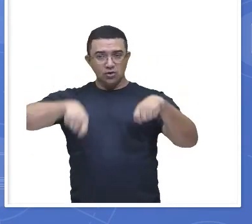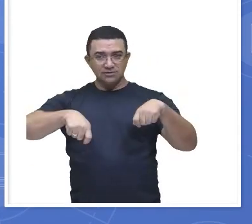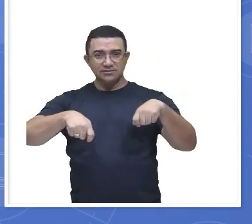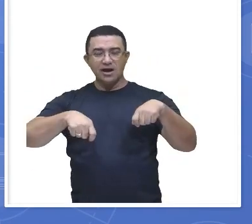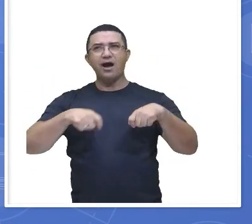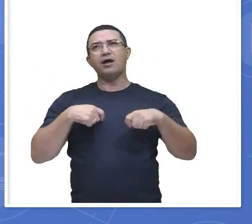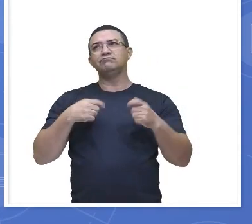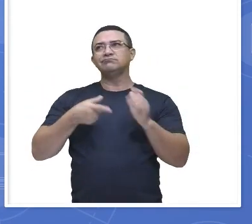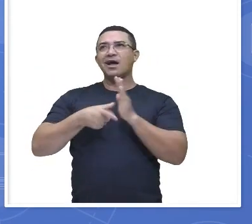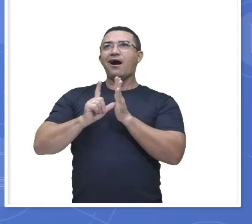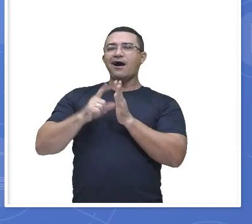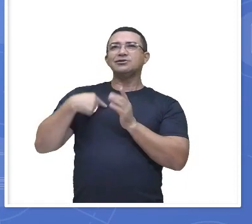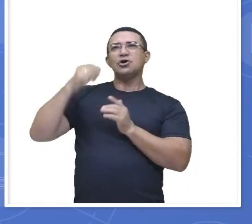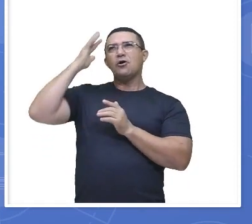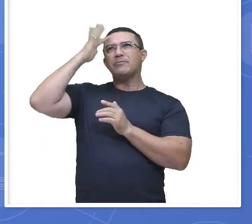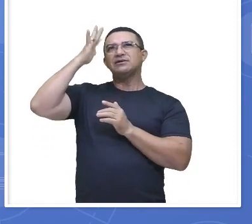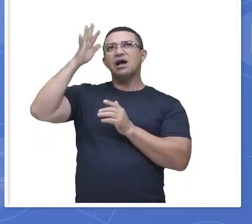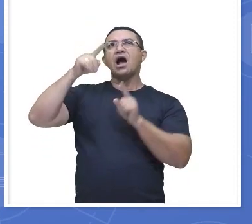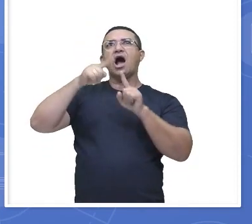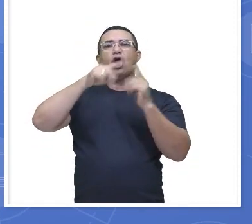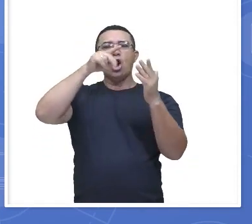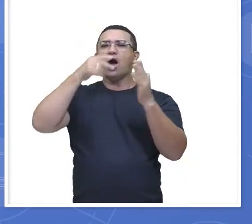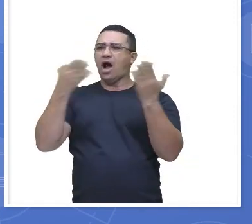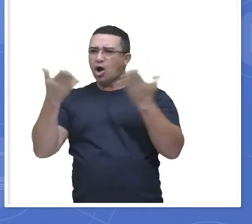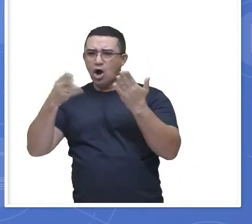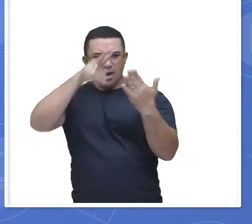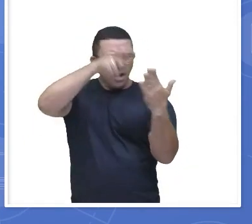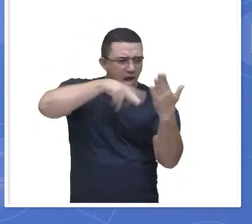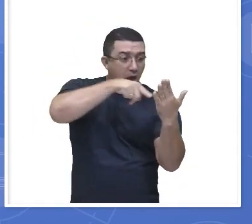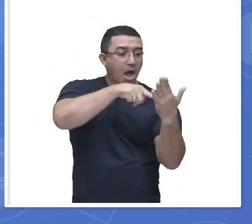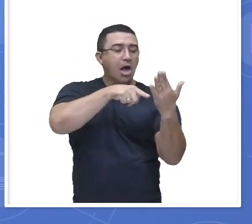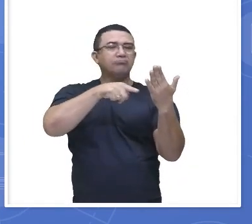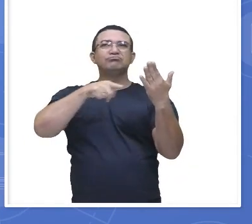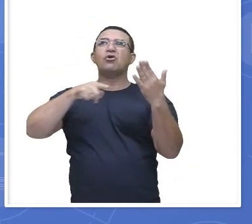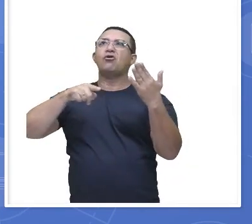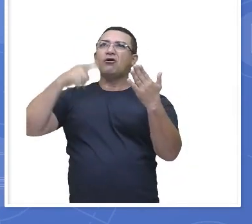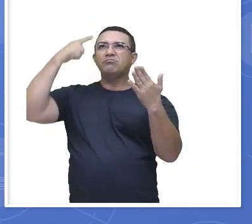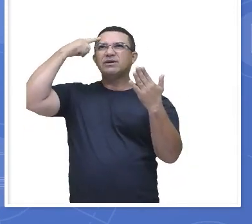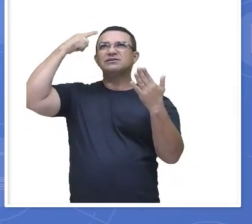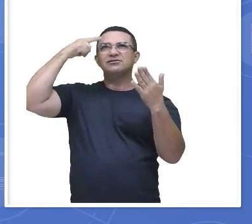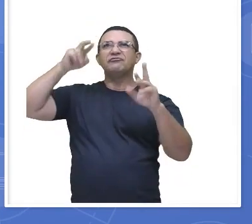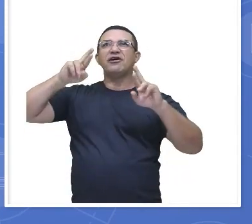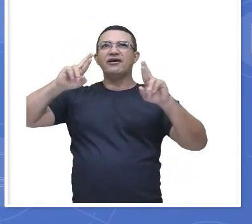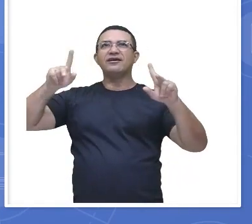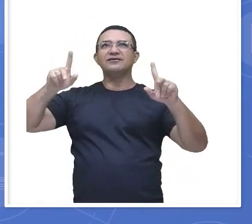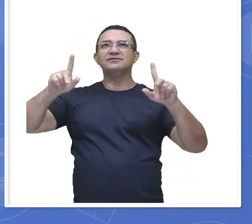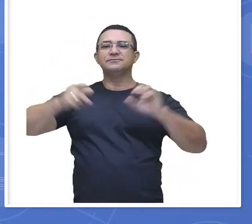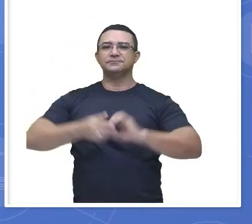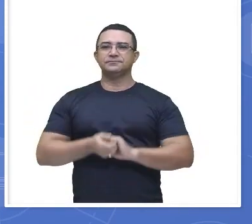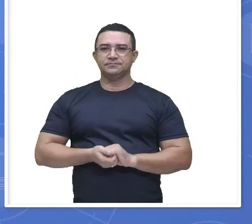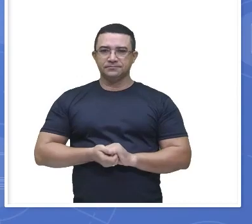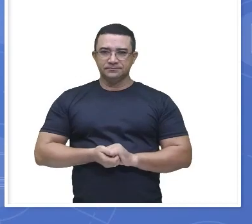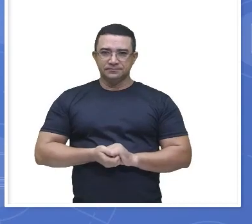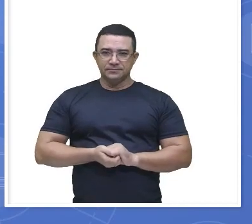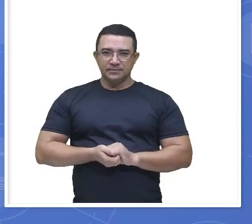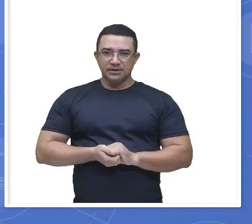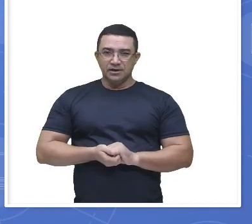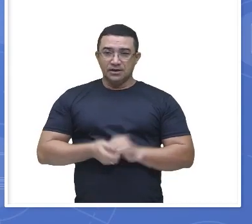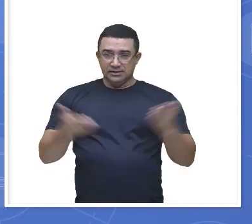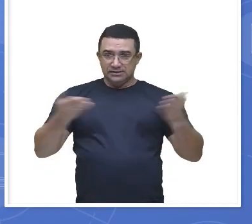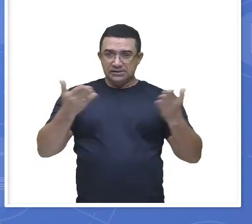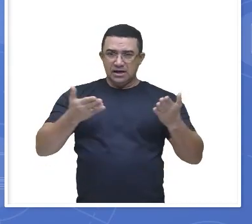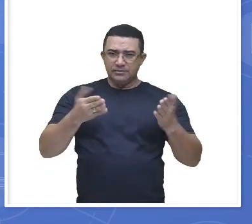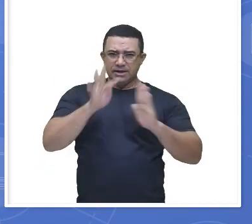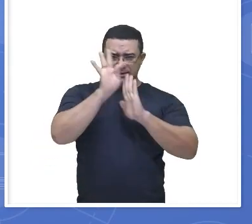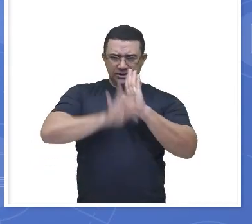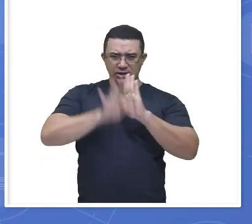pensava assim, agora eu talvez comece a pensar de outra maneira, beleza? E aí então, agora que a gente já sabe que o texto de opinião